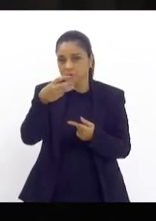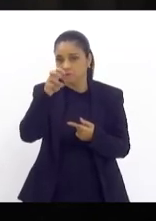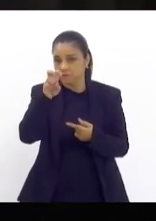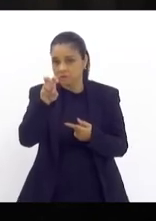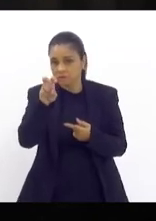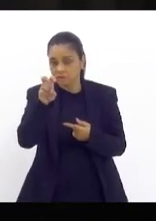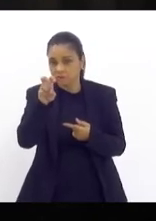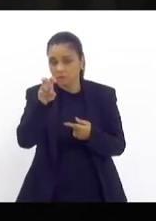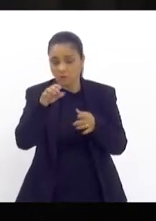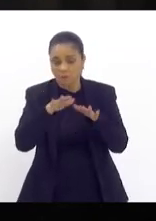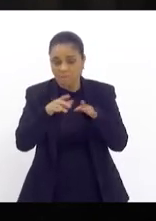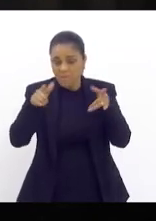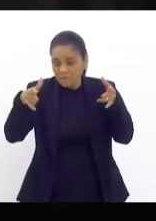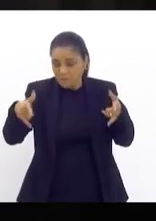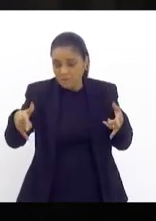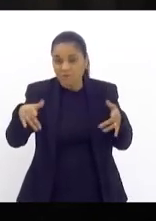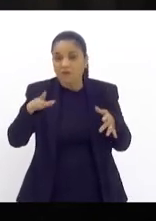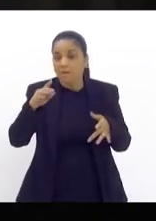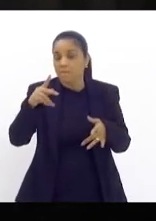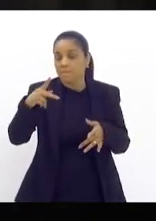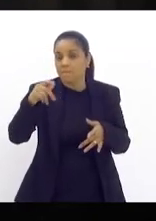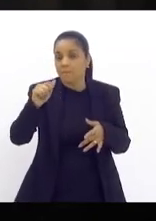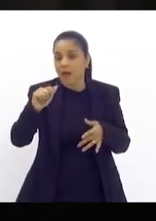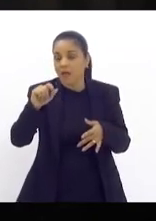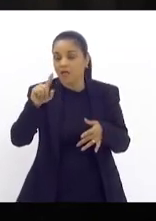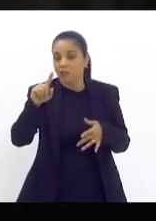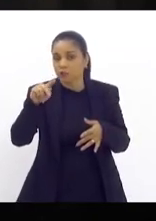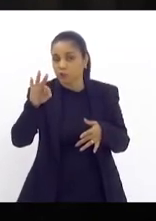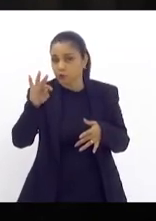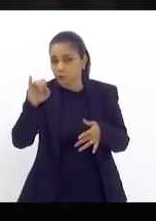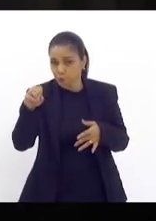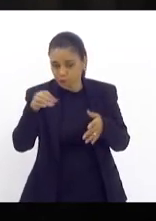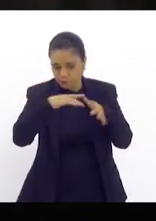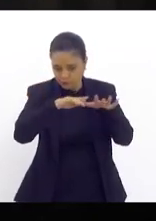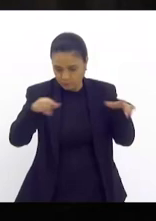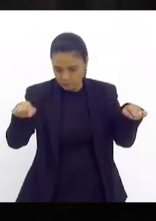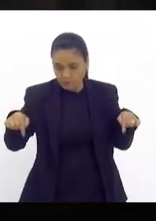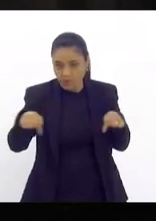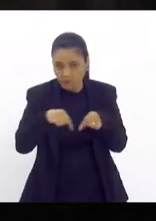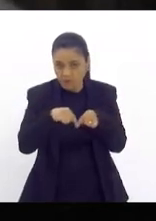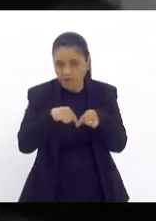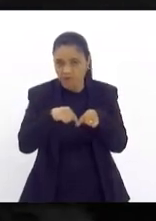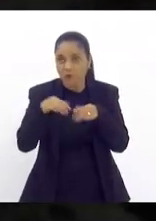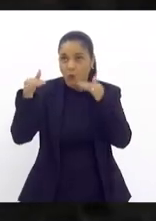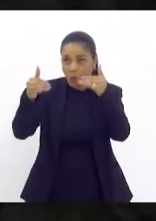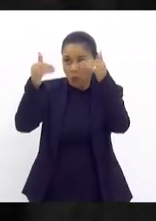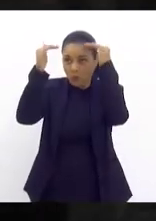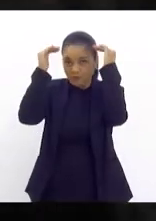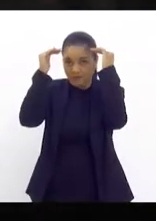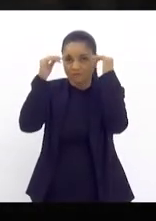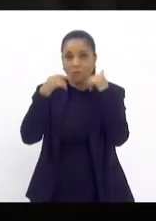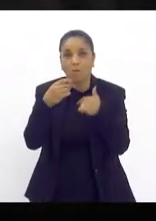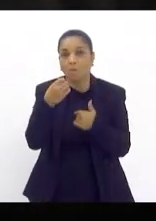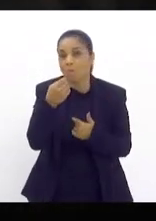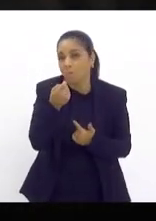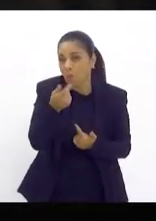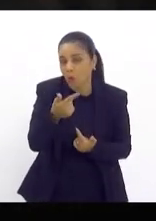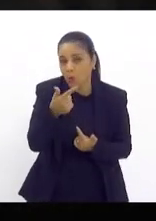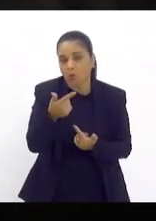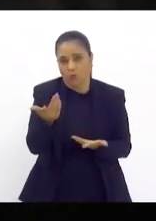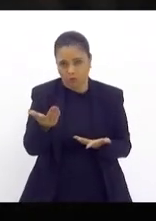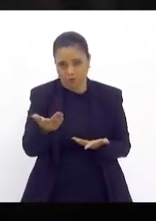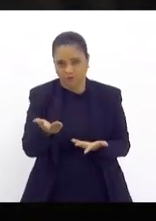pátios cobertos, ou seja, em torno de 75%. Então, cabe destacar que essa informação que eu obtive